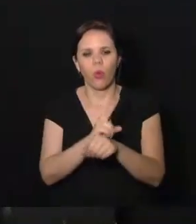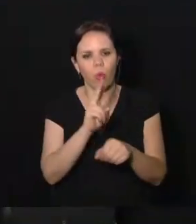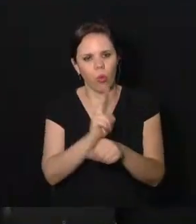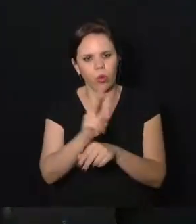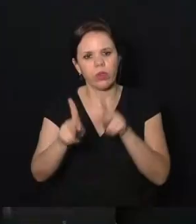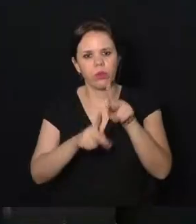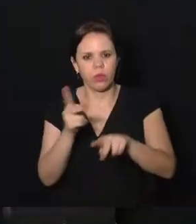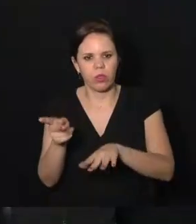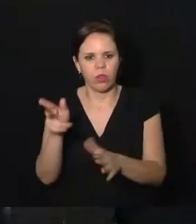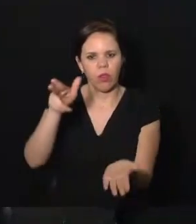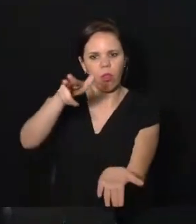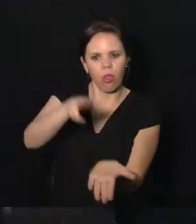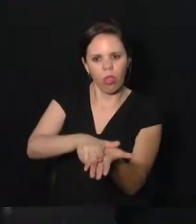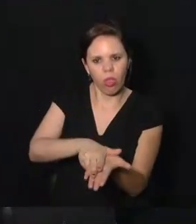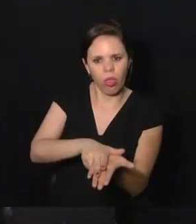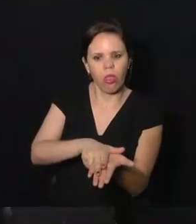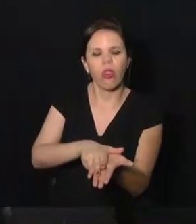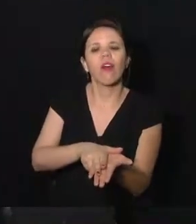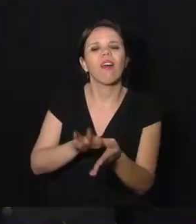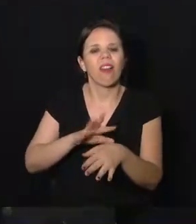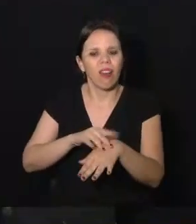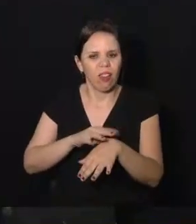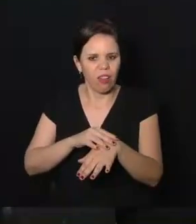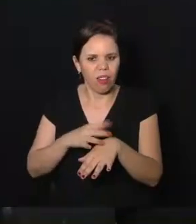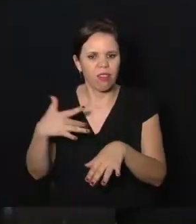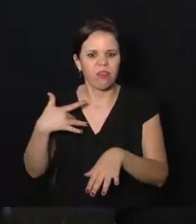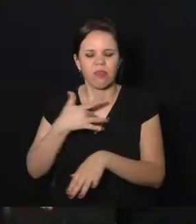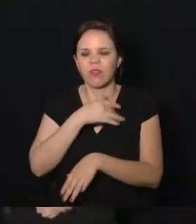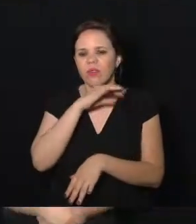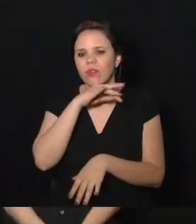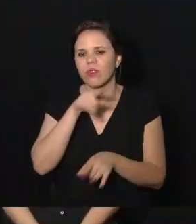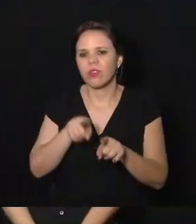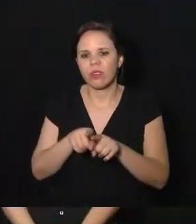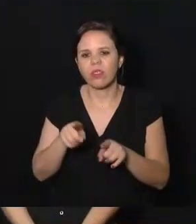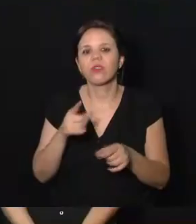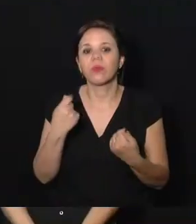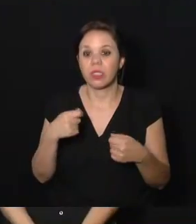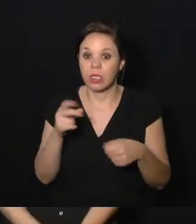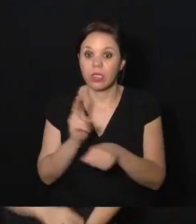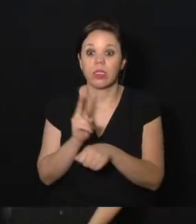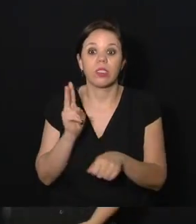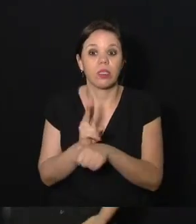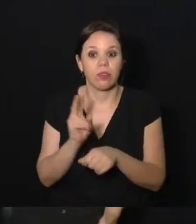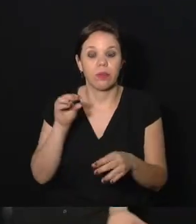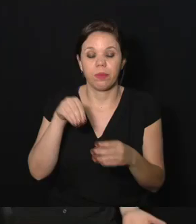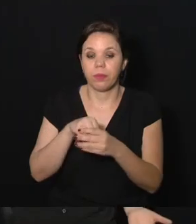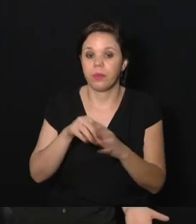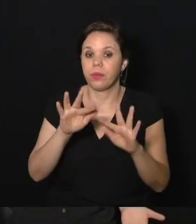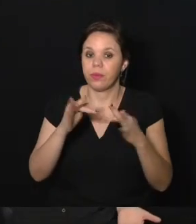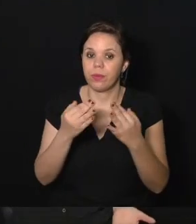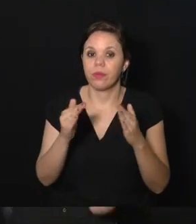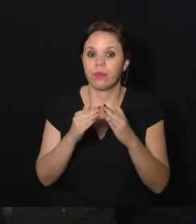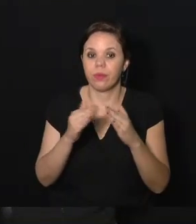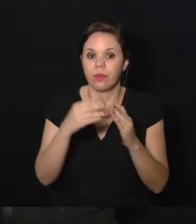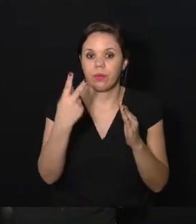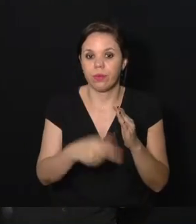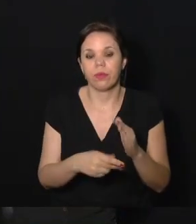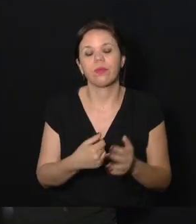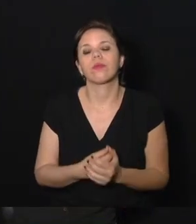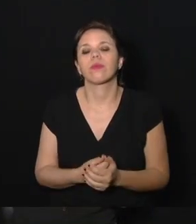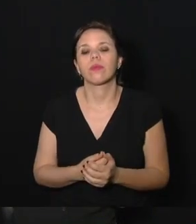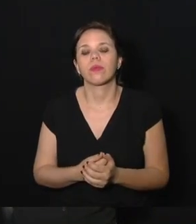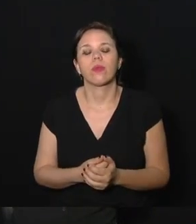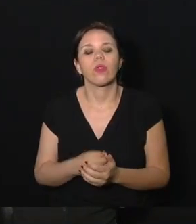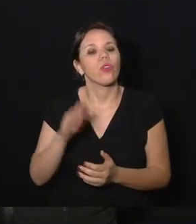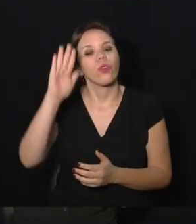em situação de saúde extremamente vulnerável e que necessitam de cuidados dentro do próprio domicílio. De acordo com o